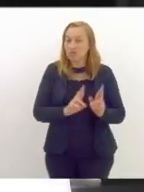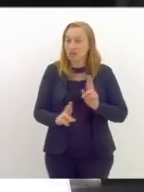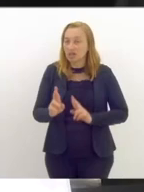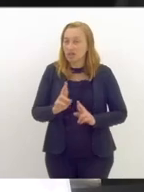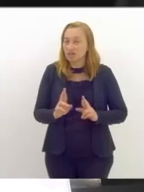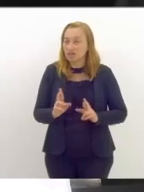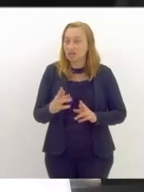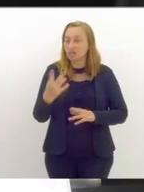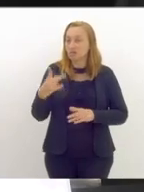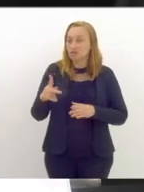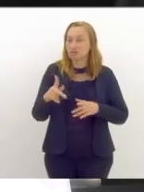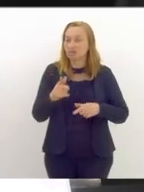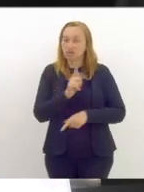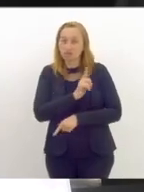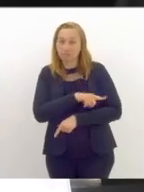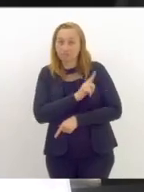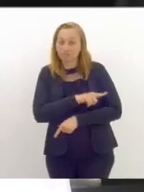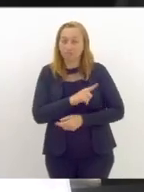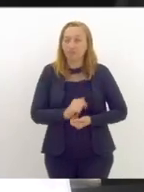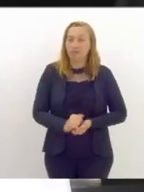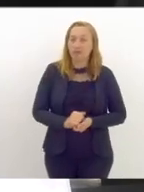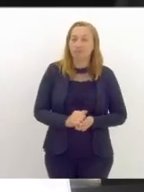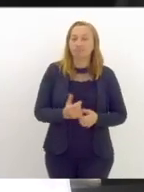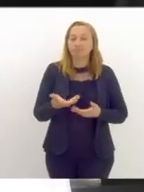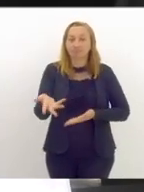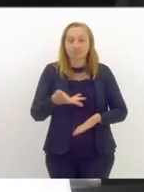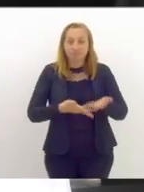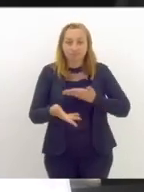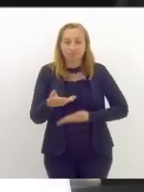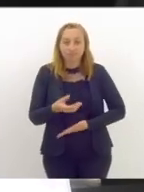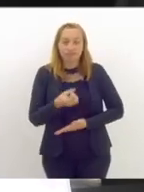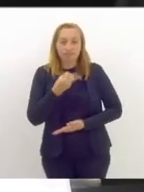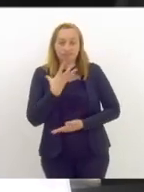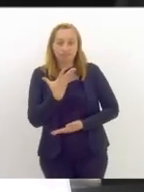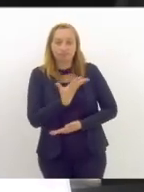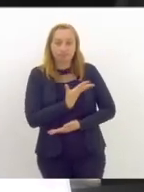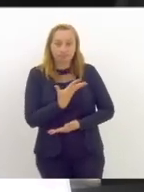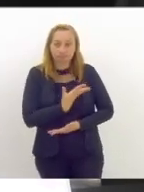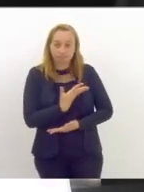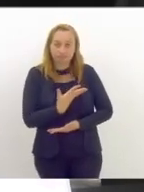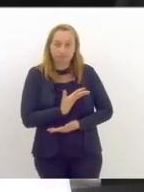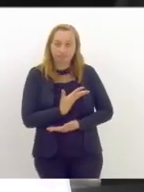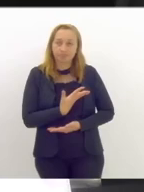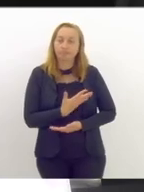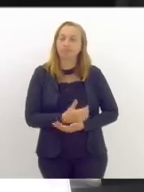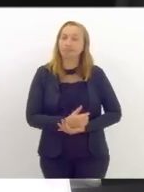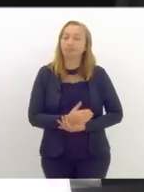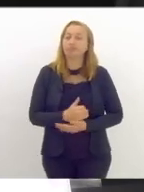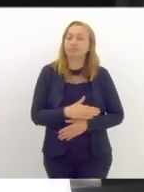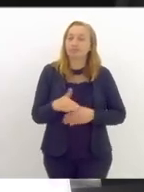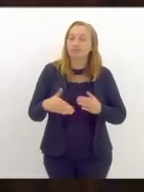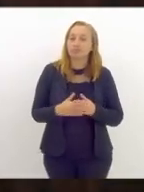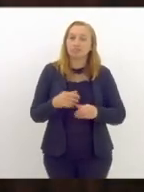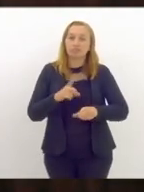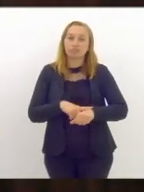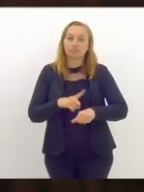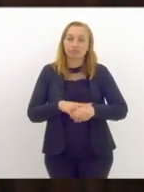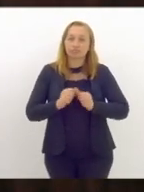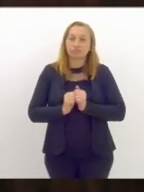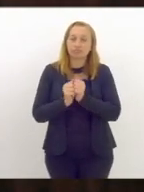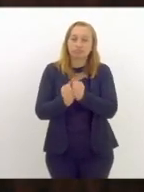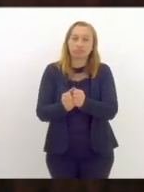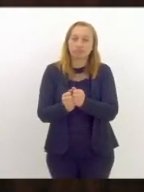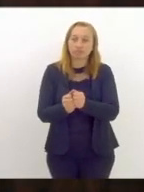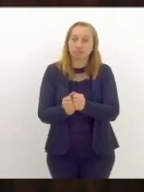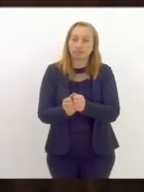sua gestão. Você foi um grande parceiro, você foi um parceiro presente em todos os momentos. Seu